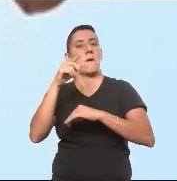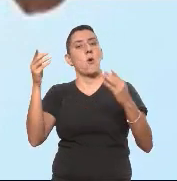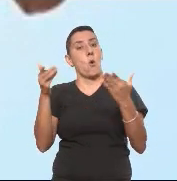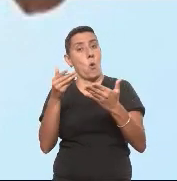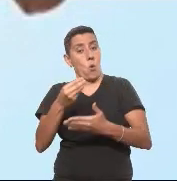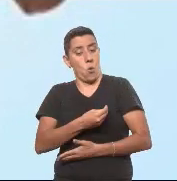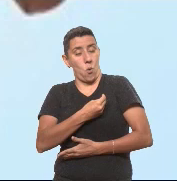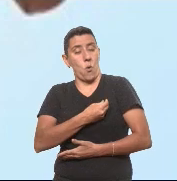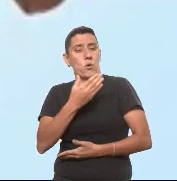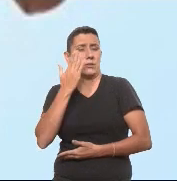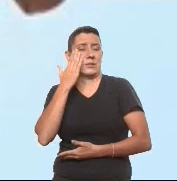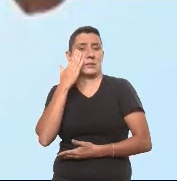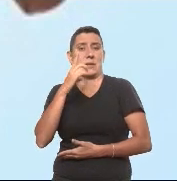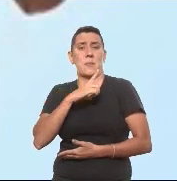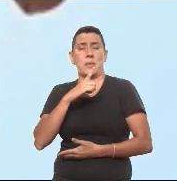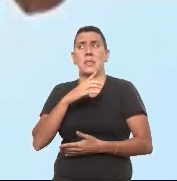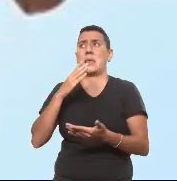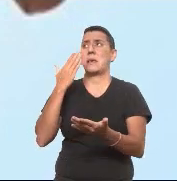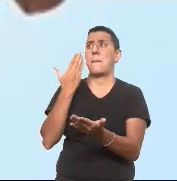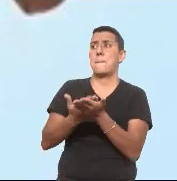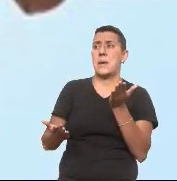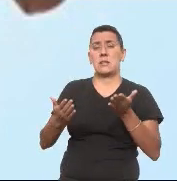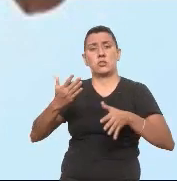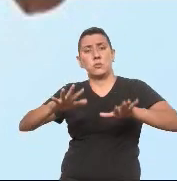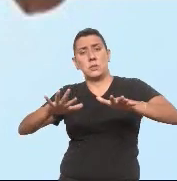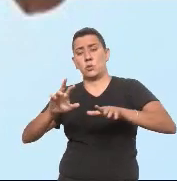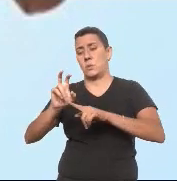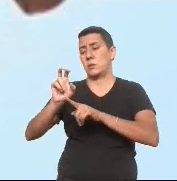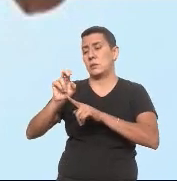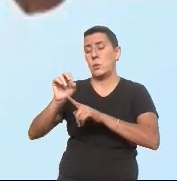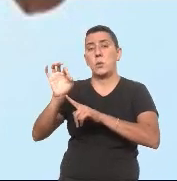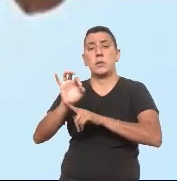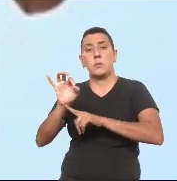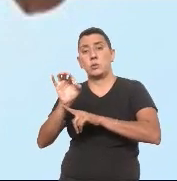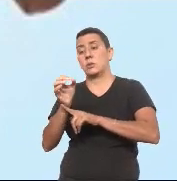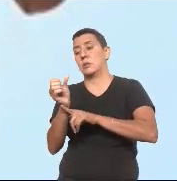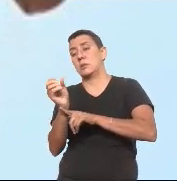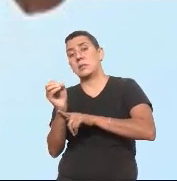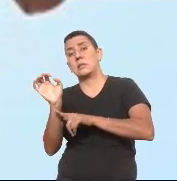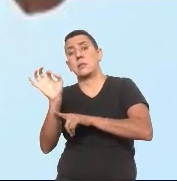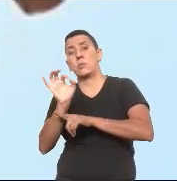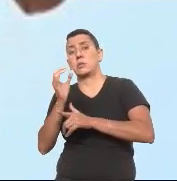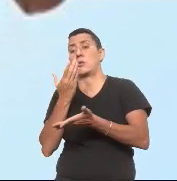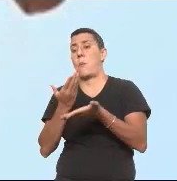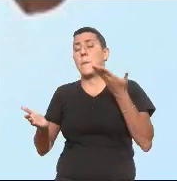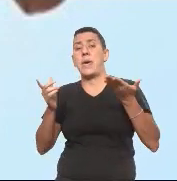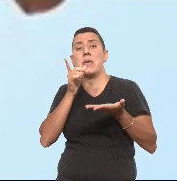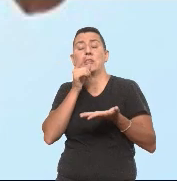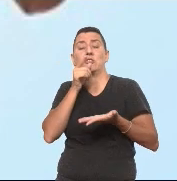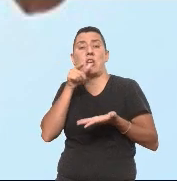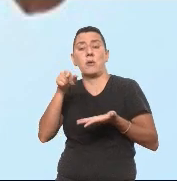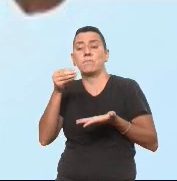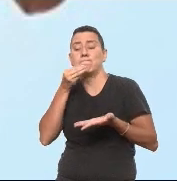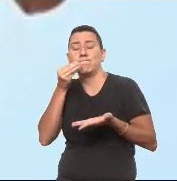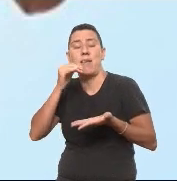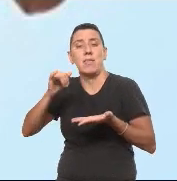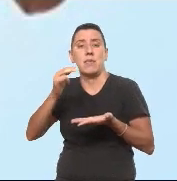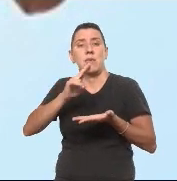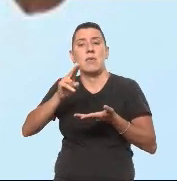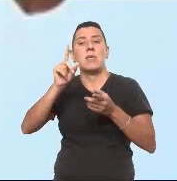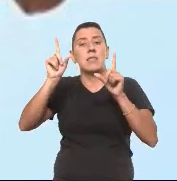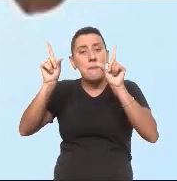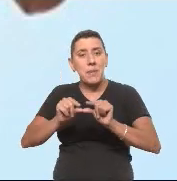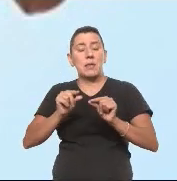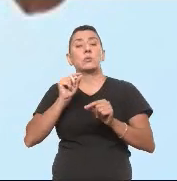é um torno de cinquenta a sessenta por cento da água que a tratada tem um cada vez mais o preciso de tecnologia para diminuir essa pedra para